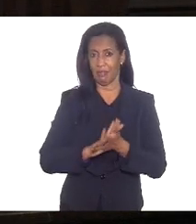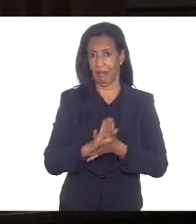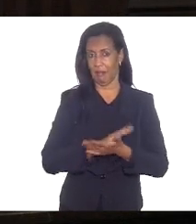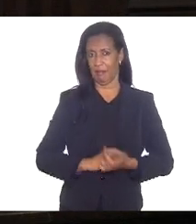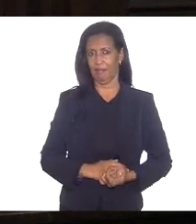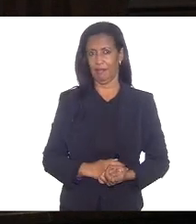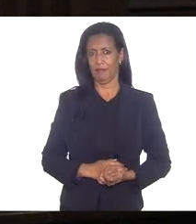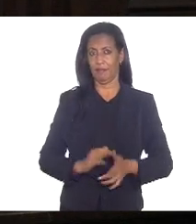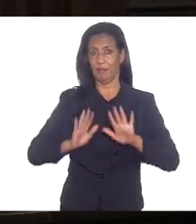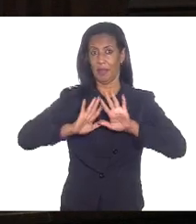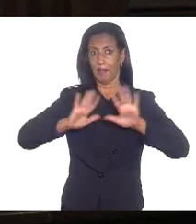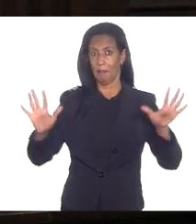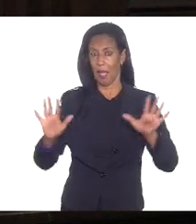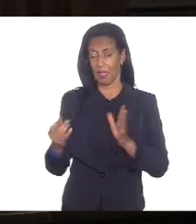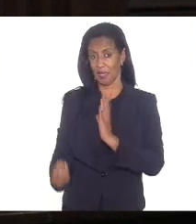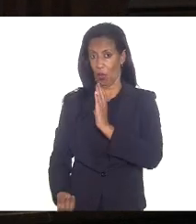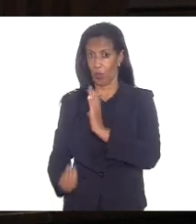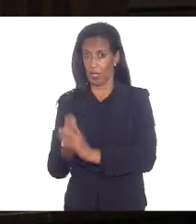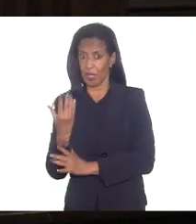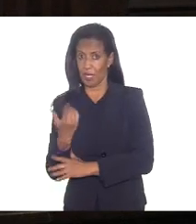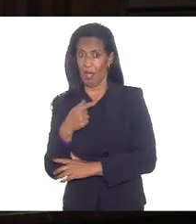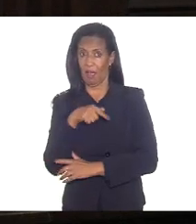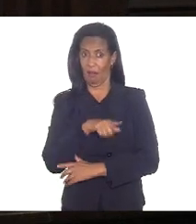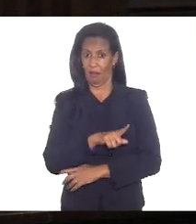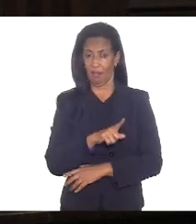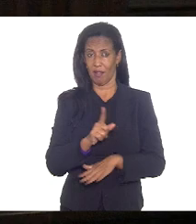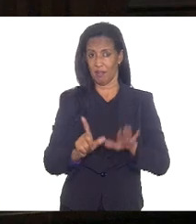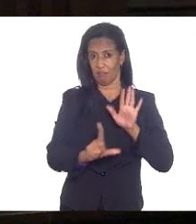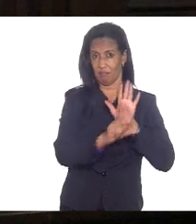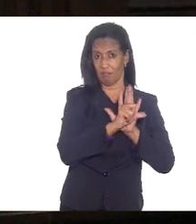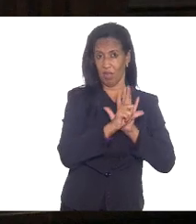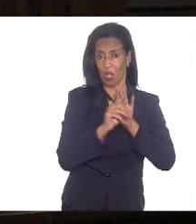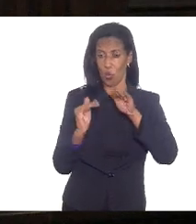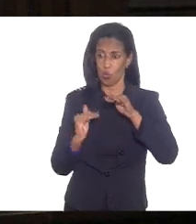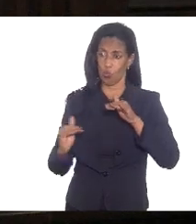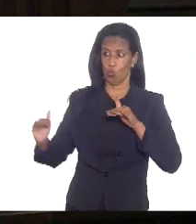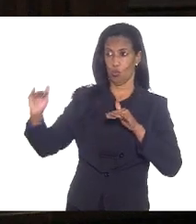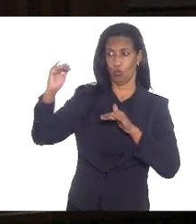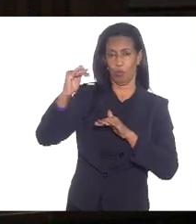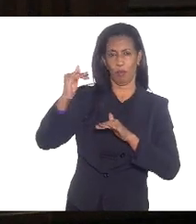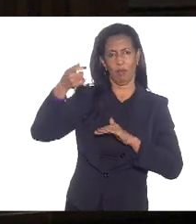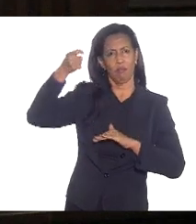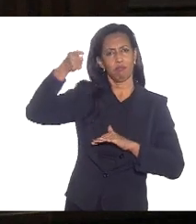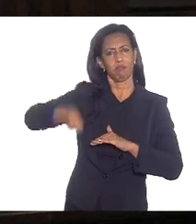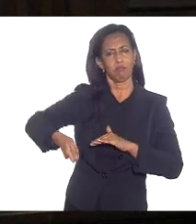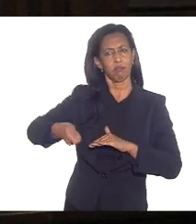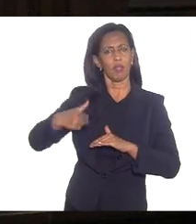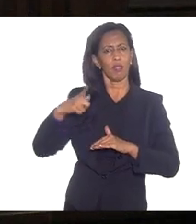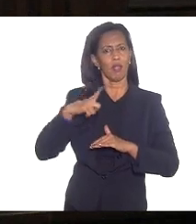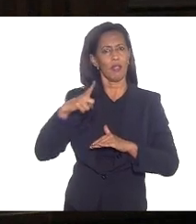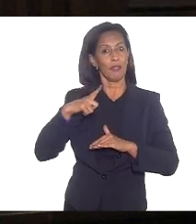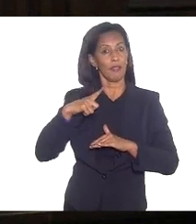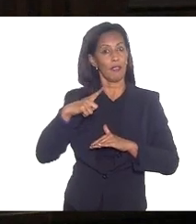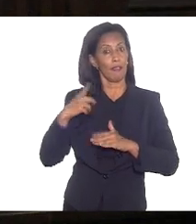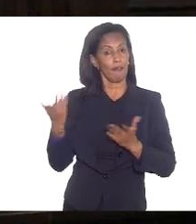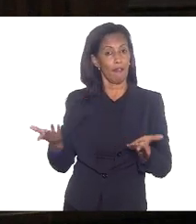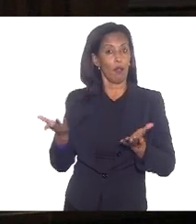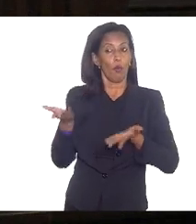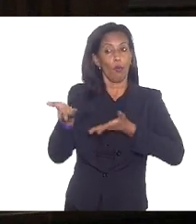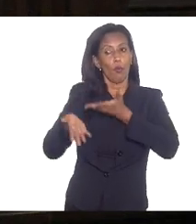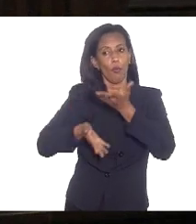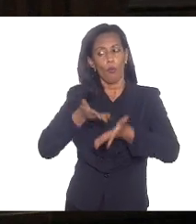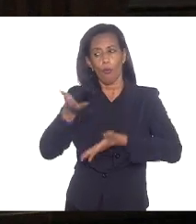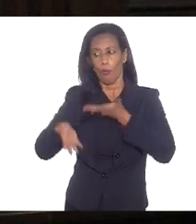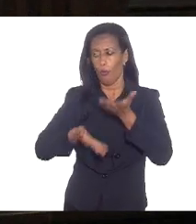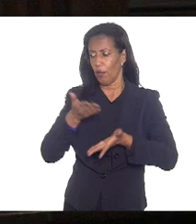Mas, ao criar esse delito, o Supremo Tribunal Federal teve, ao menos, o